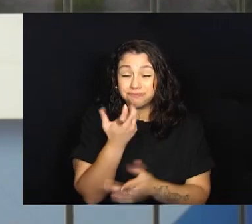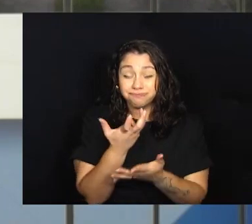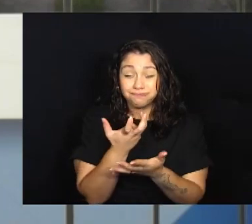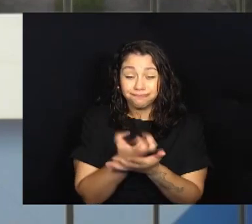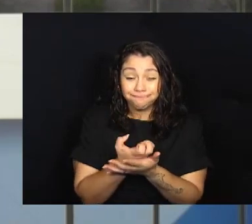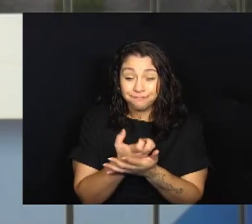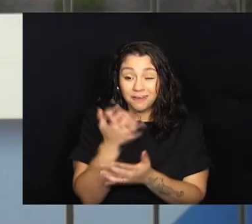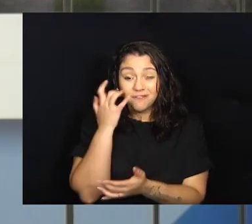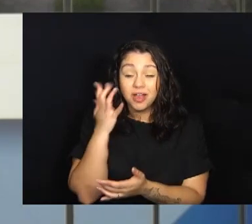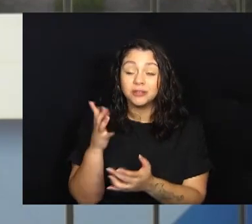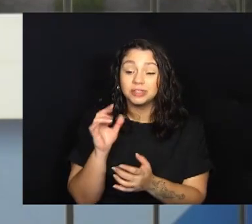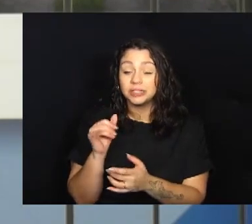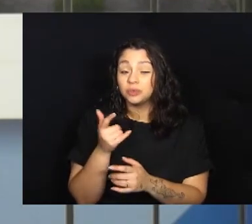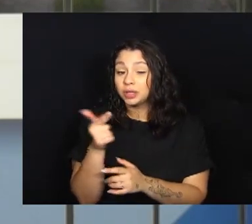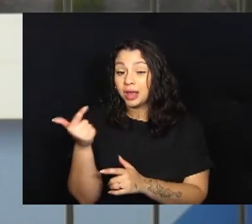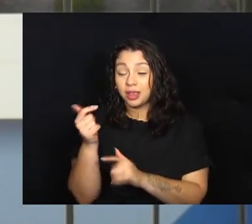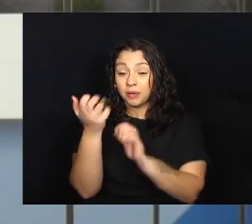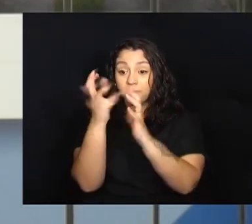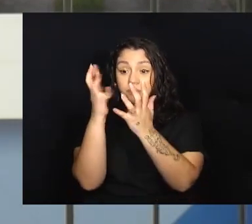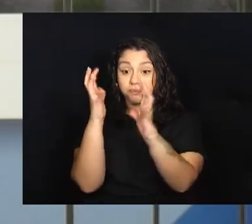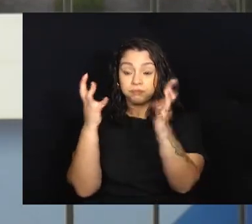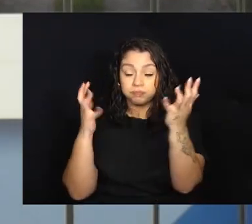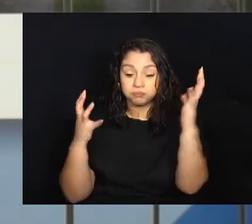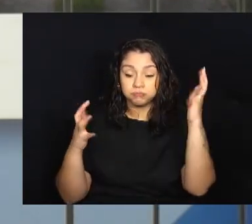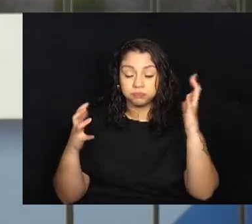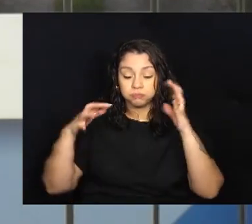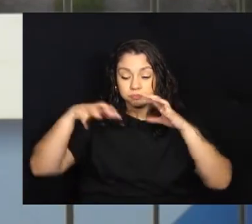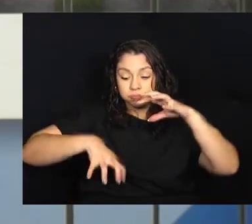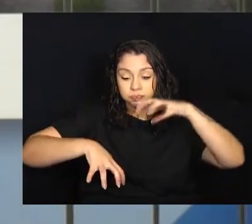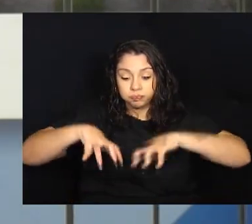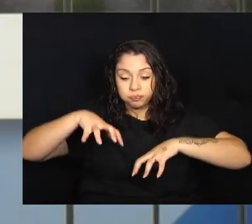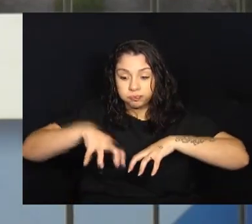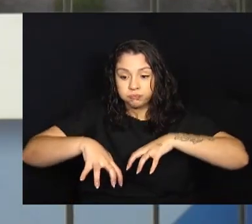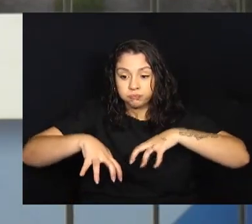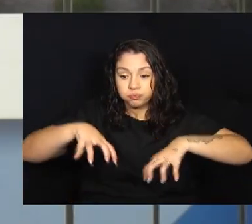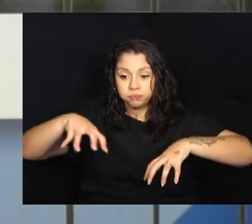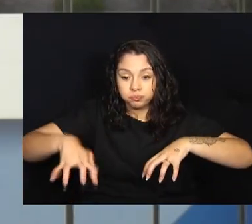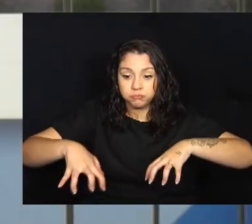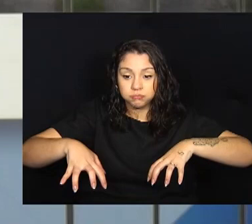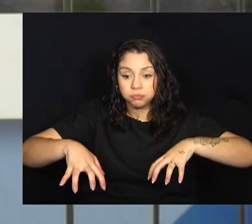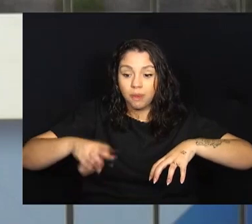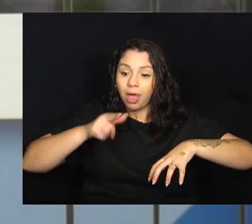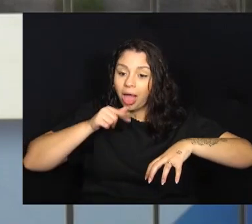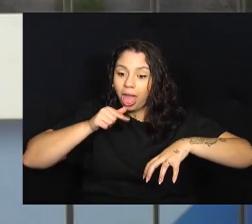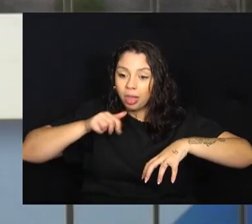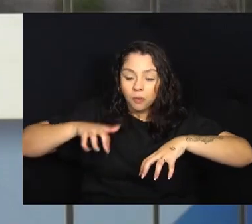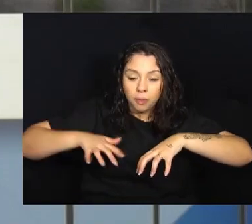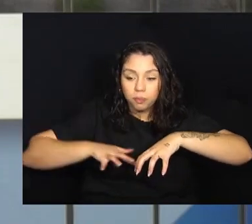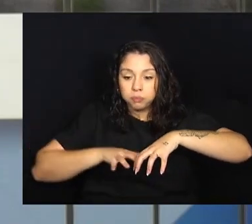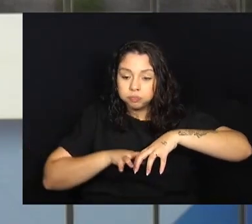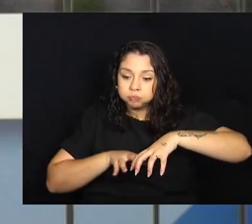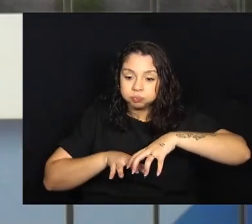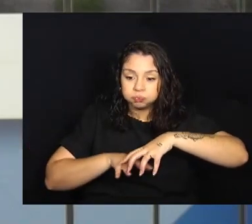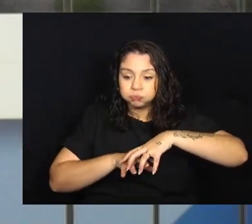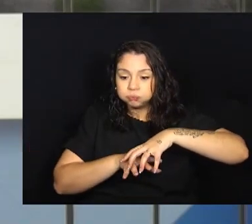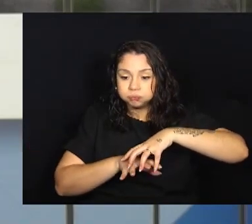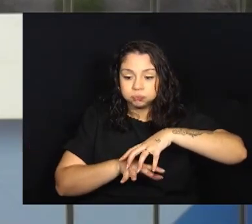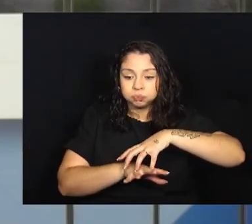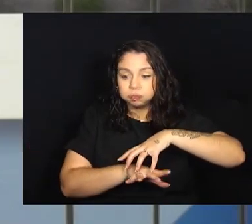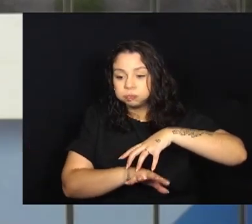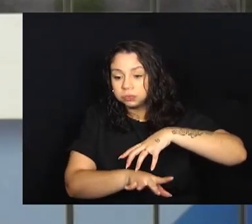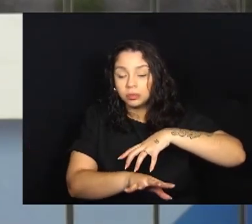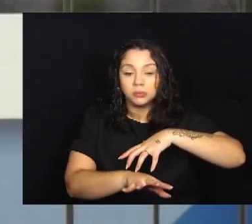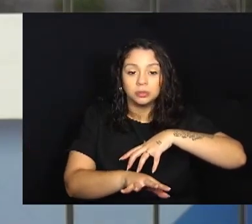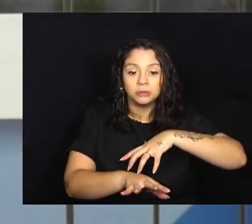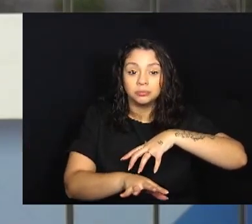se ela não tem a vegetação para fincar, né, para que a água possa entrar de fato nos lençóis freáticos,